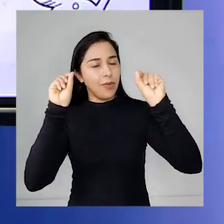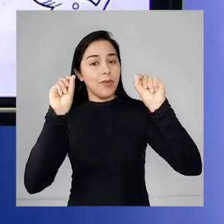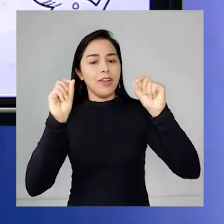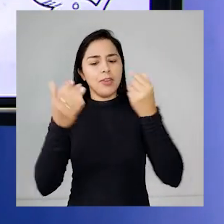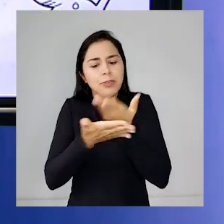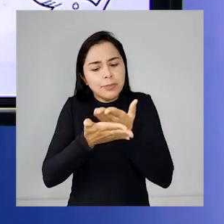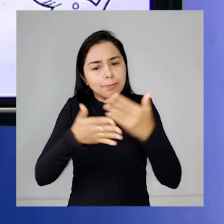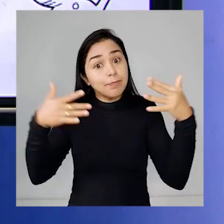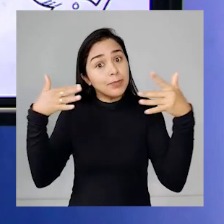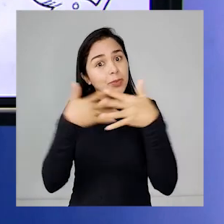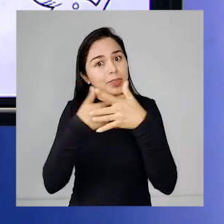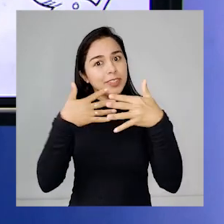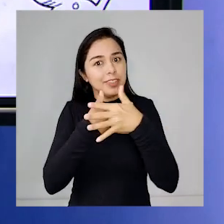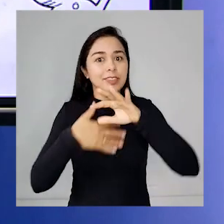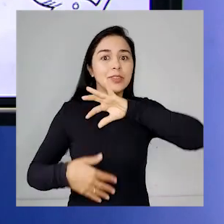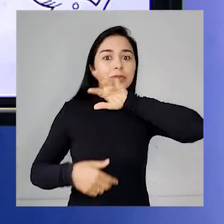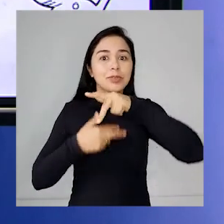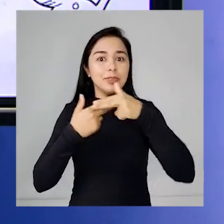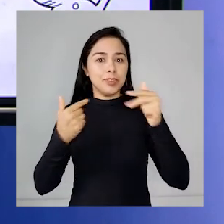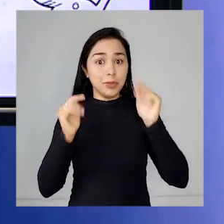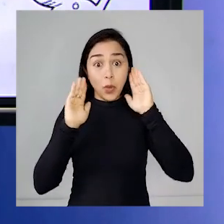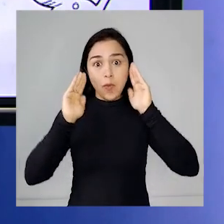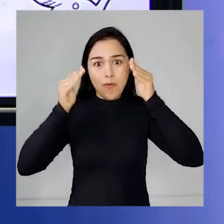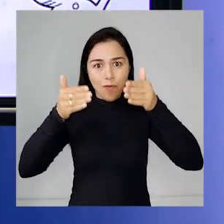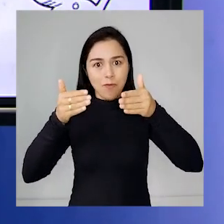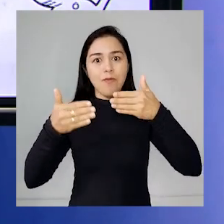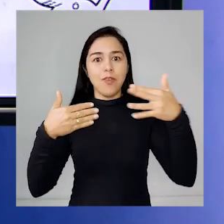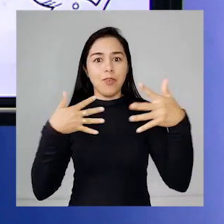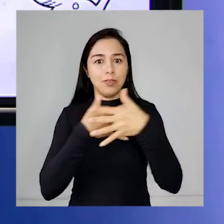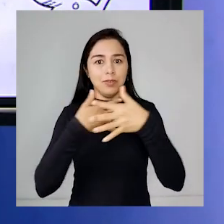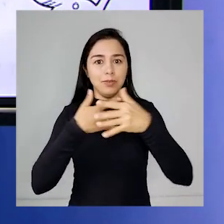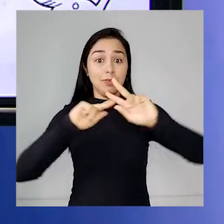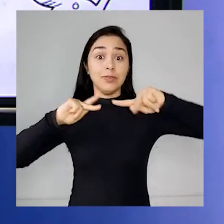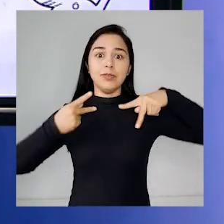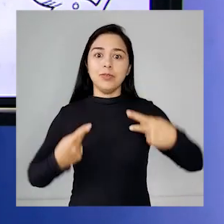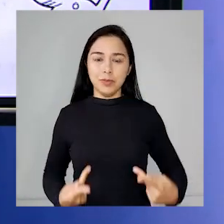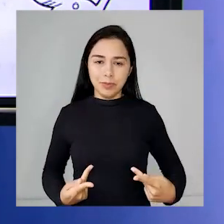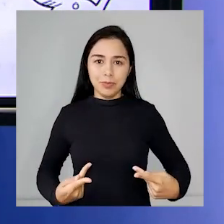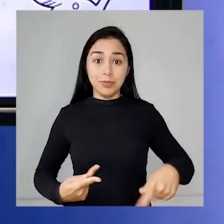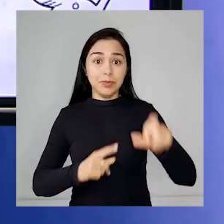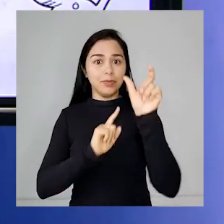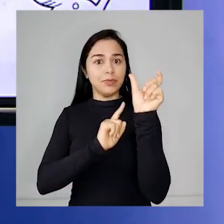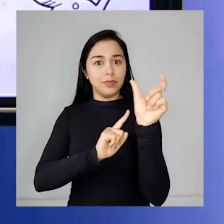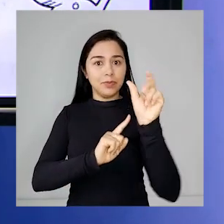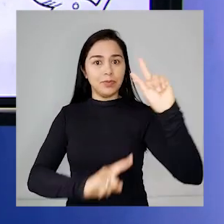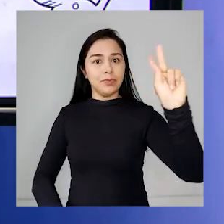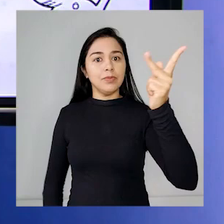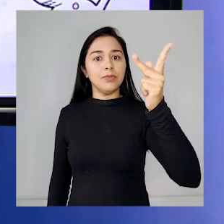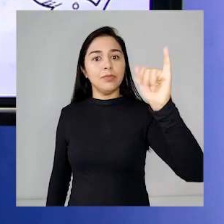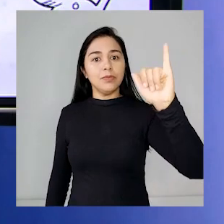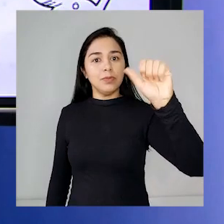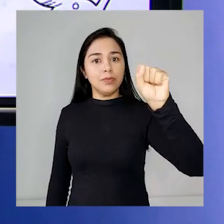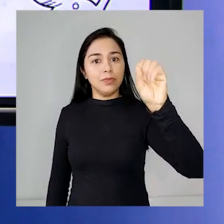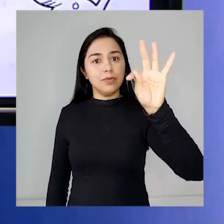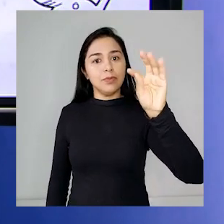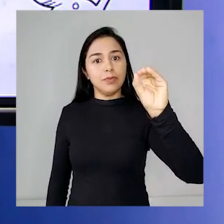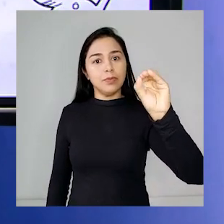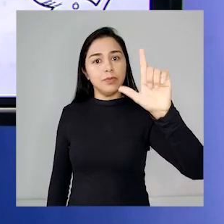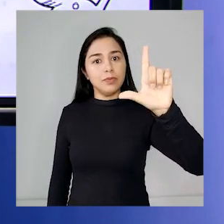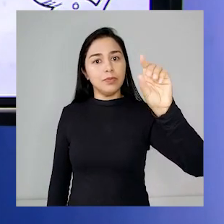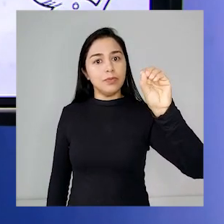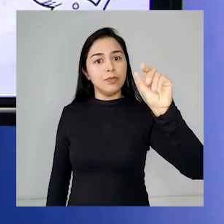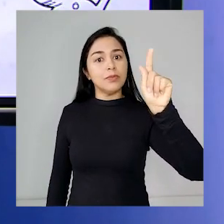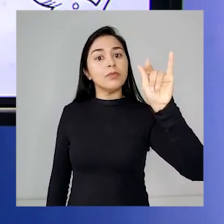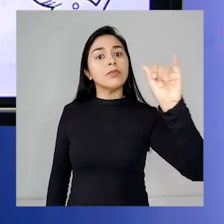sobre a histologia animal, focando na histologia humana. A histologia é o